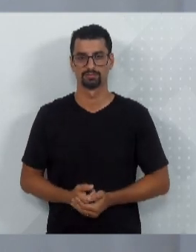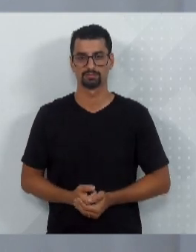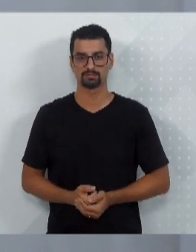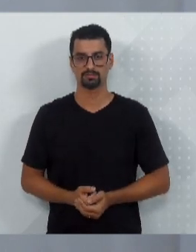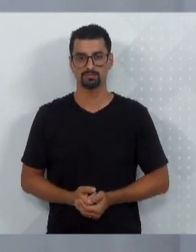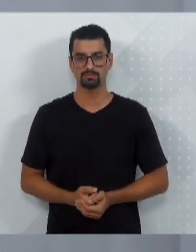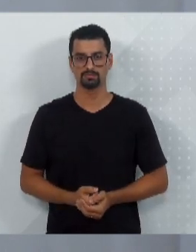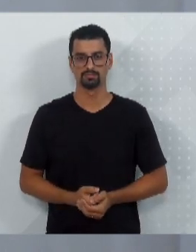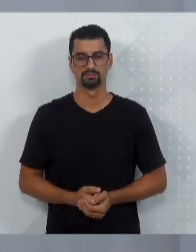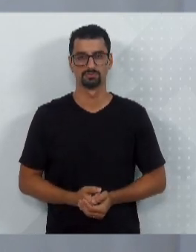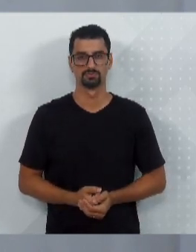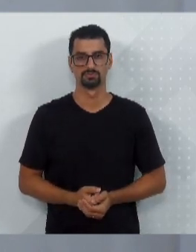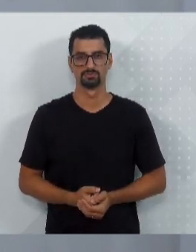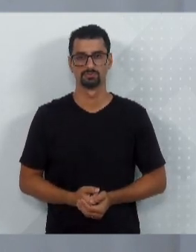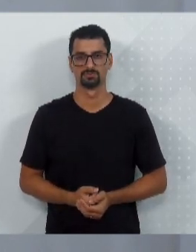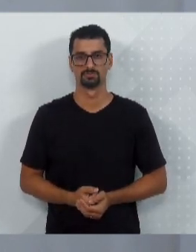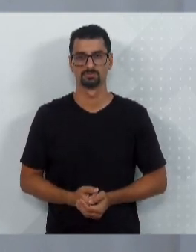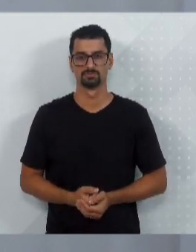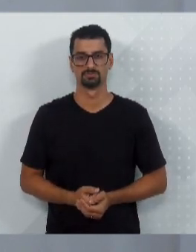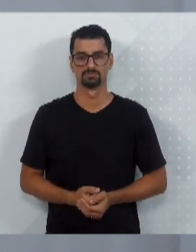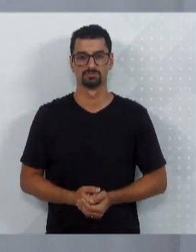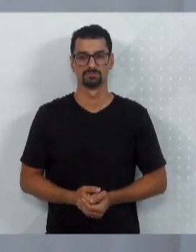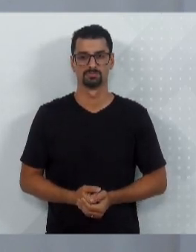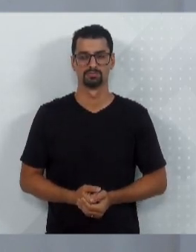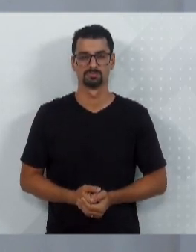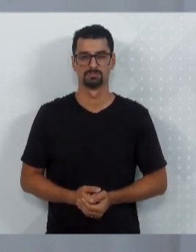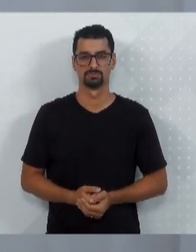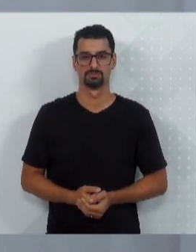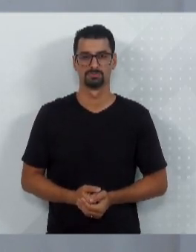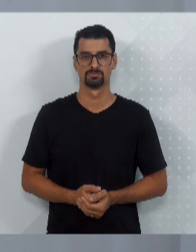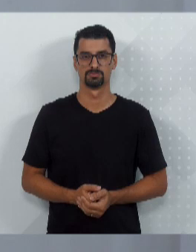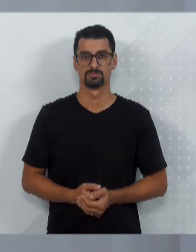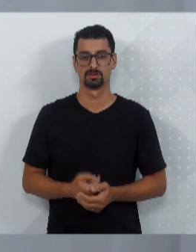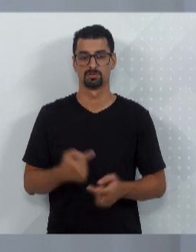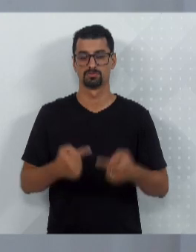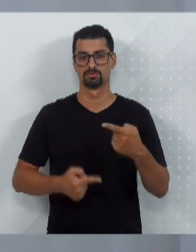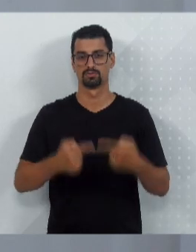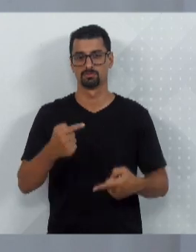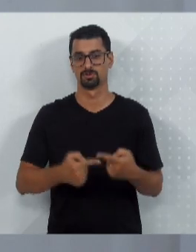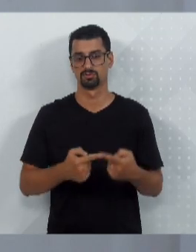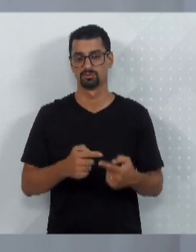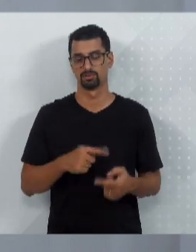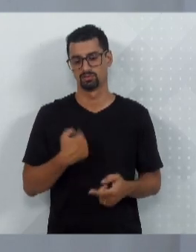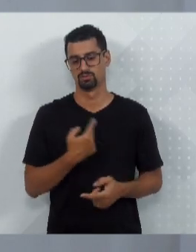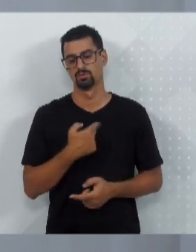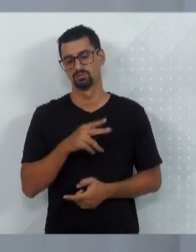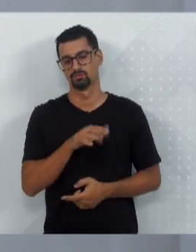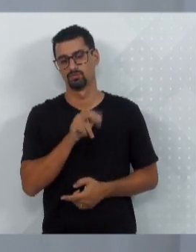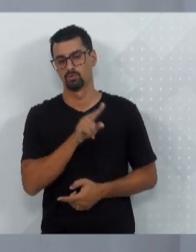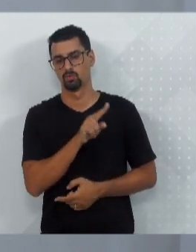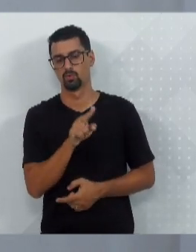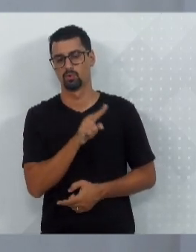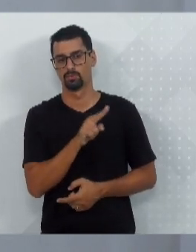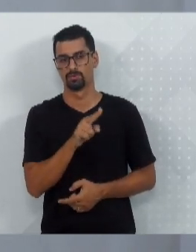para o debate de que chamamos de deficiência